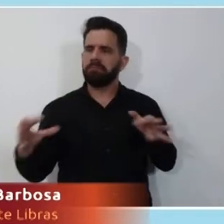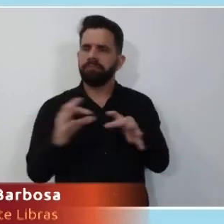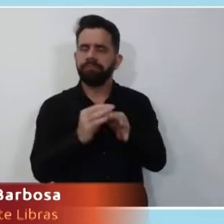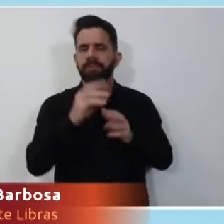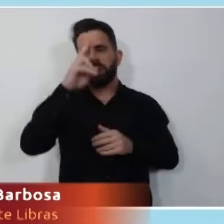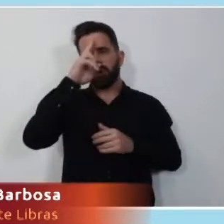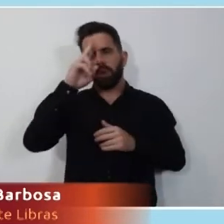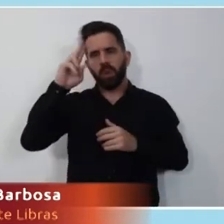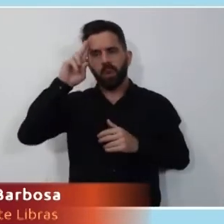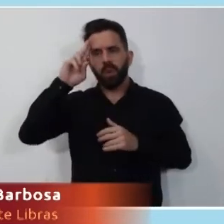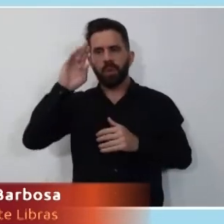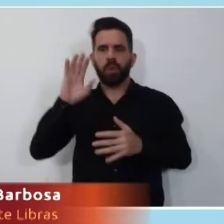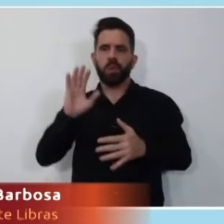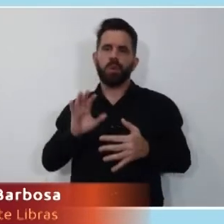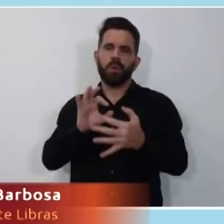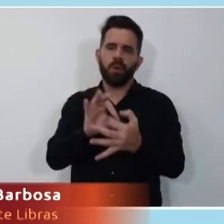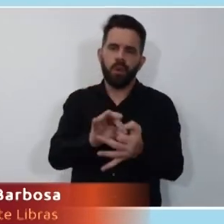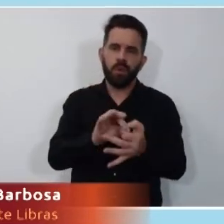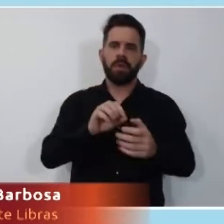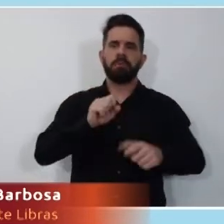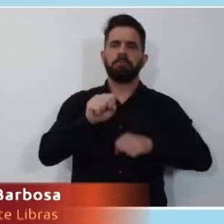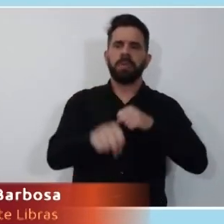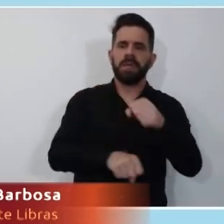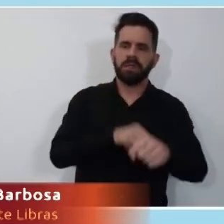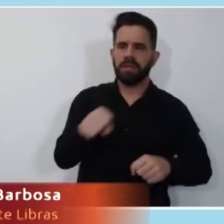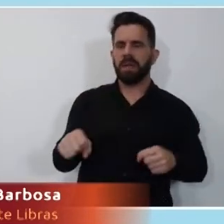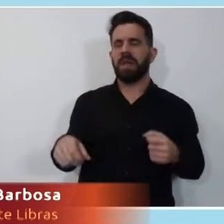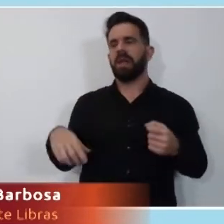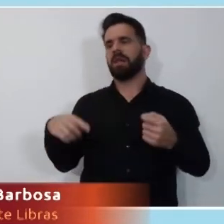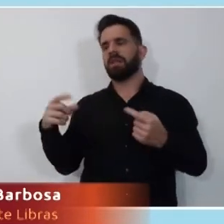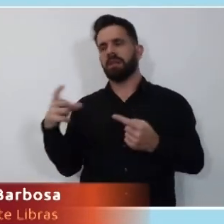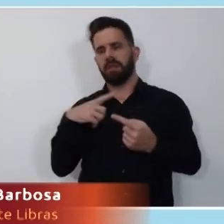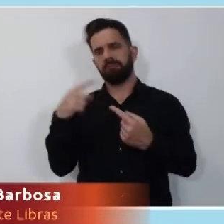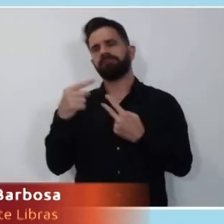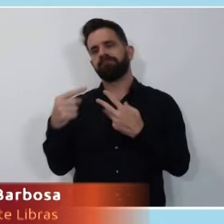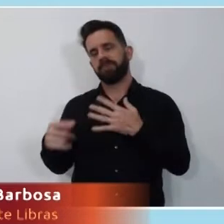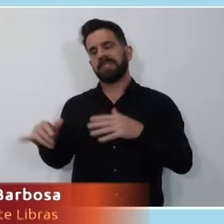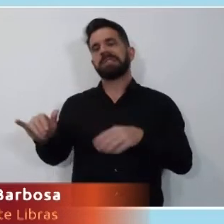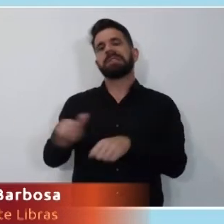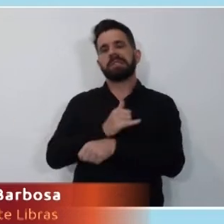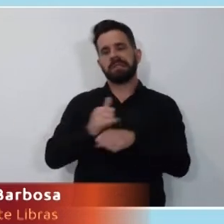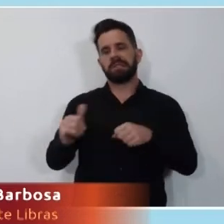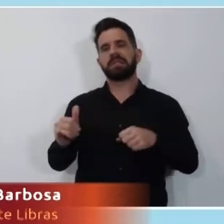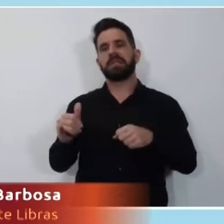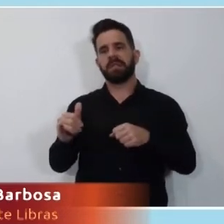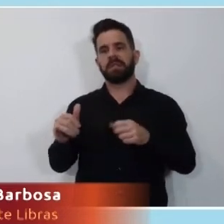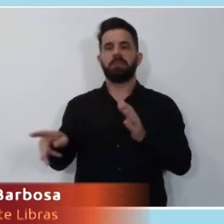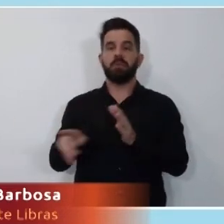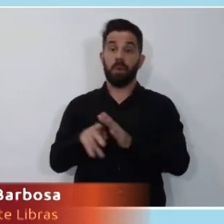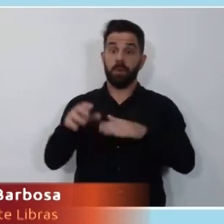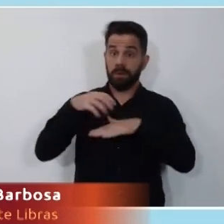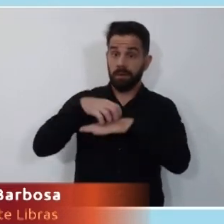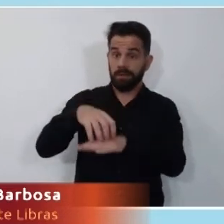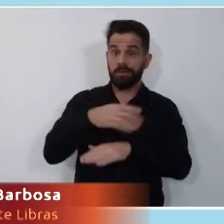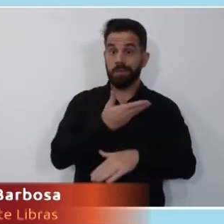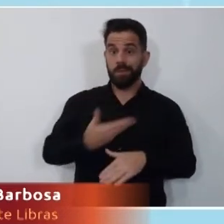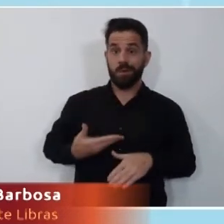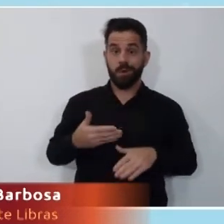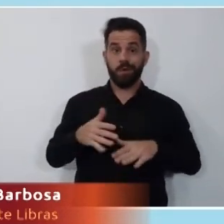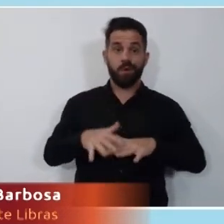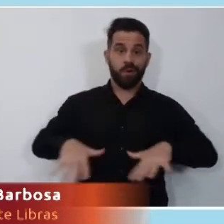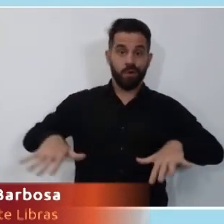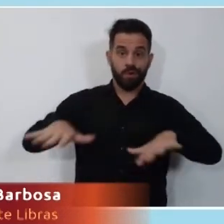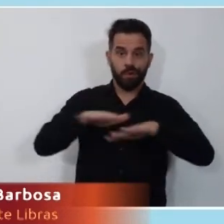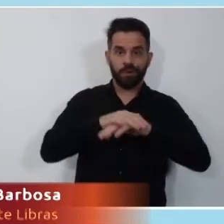Então, eu acho que as novas perspectivas que tem que ter o serviço de transporte coletivo. Eu vou passar essa